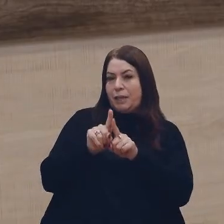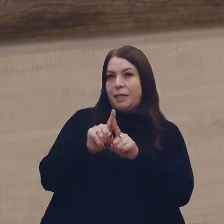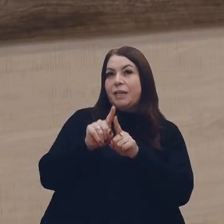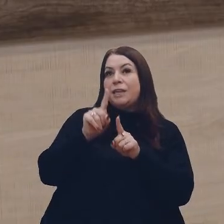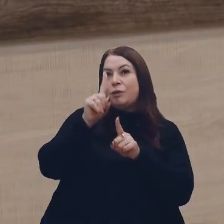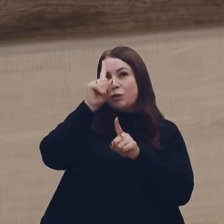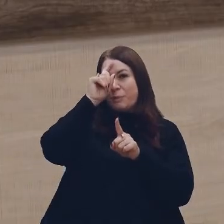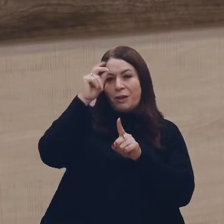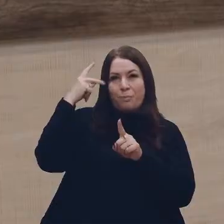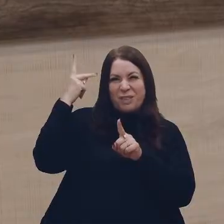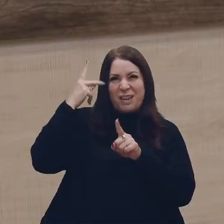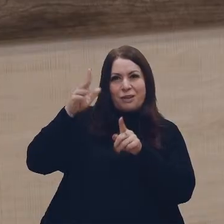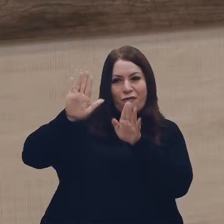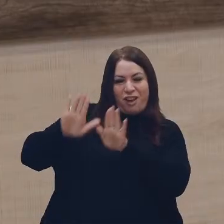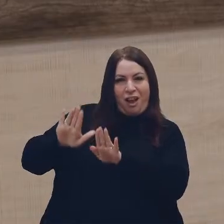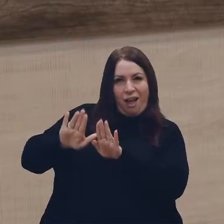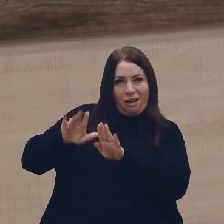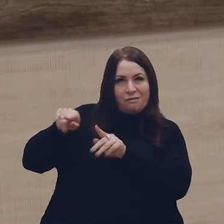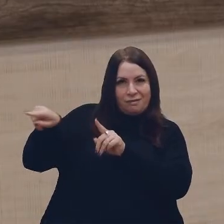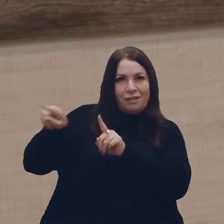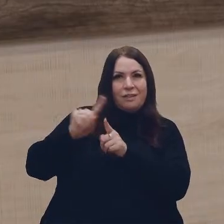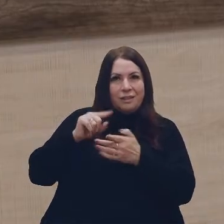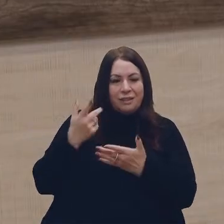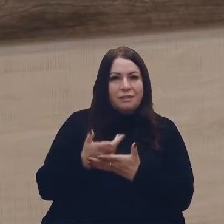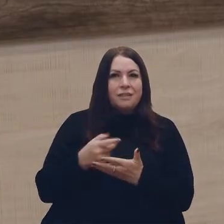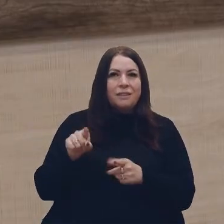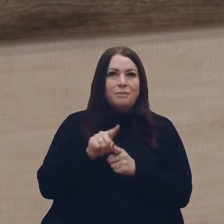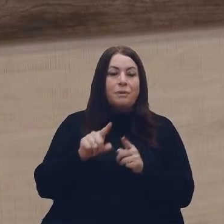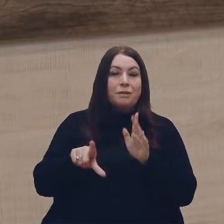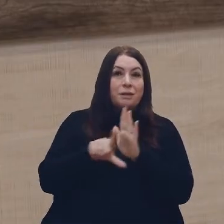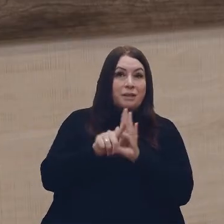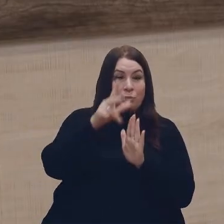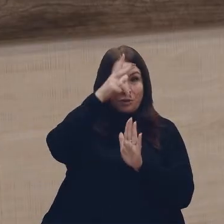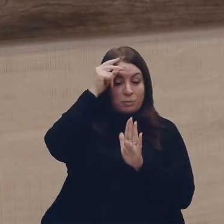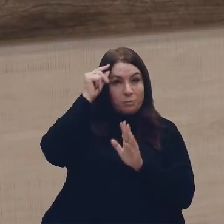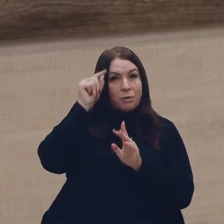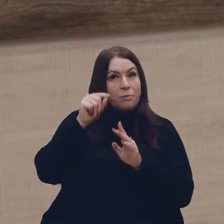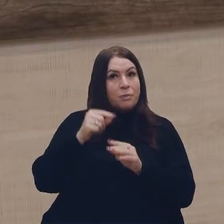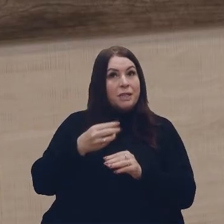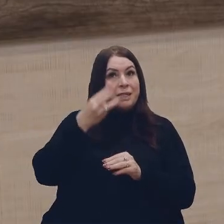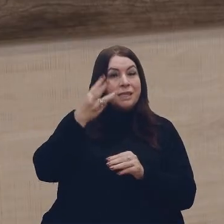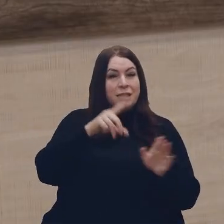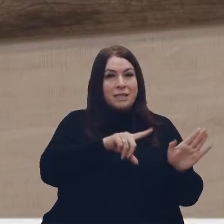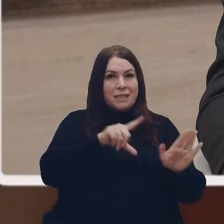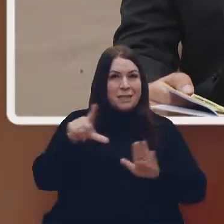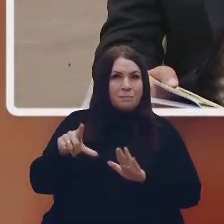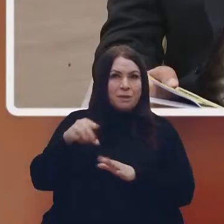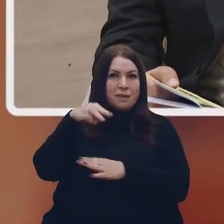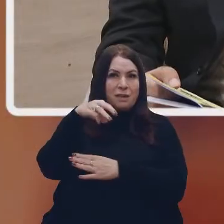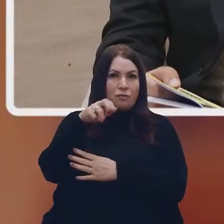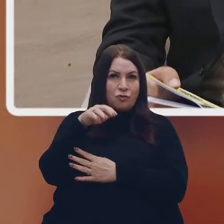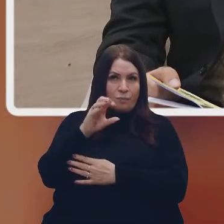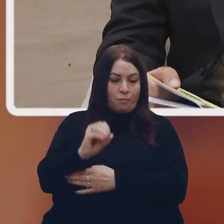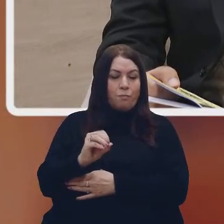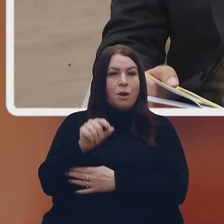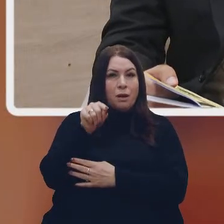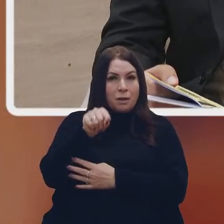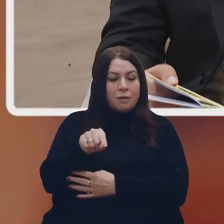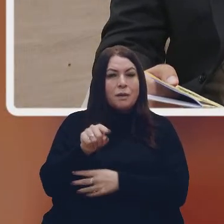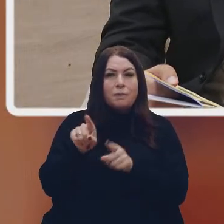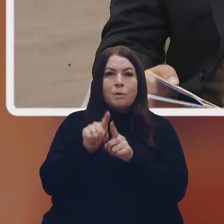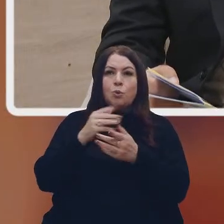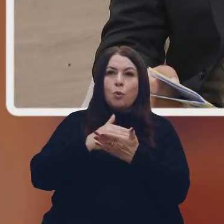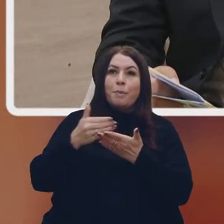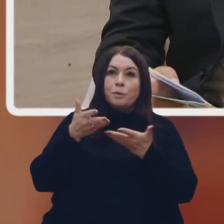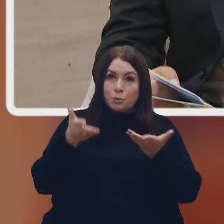que resulta de um projeto da vereadora Estela Balardim, a lei municipal, e pega a terceira semana de maio, que